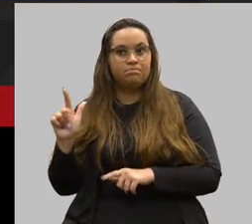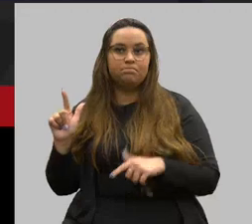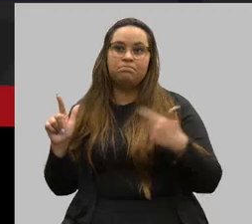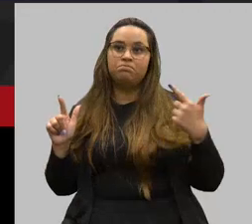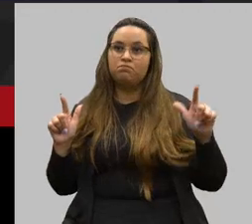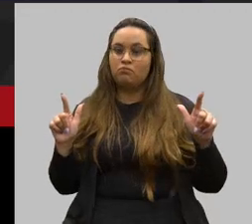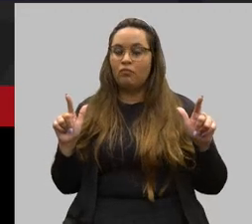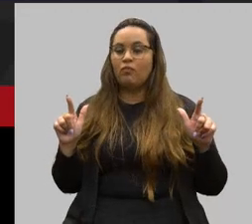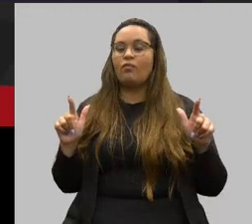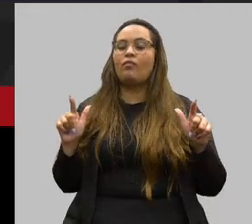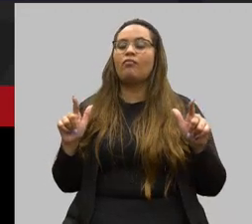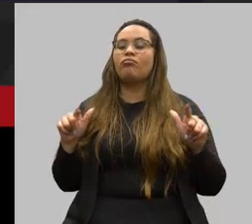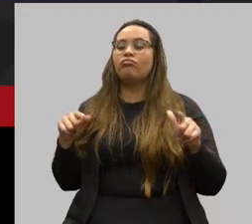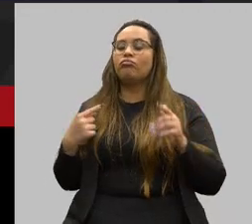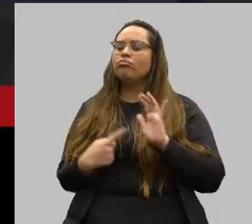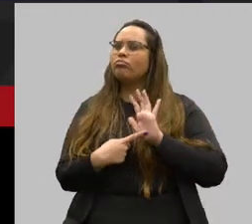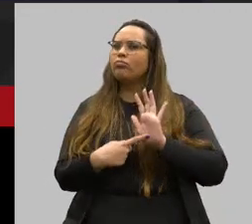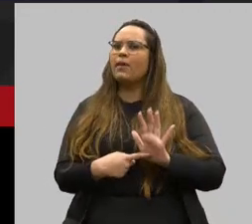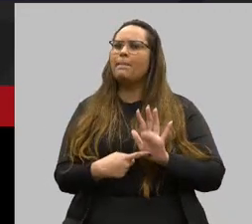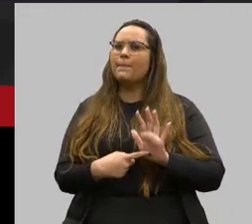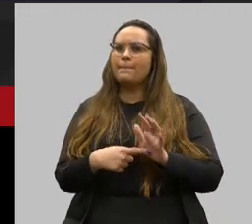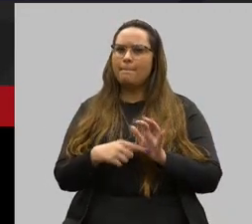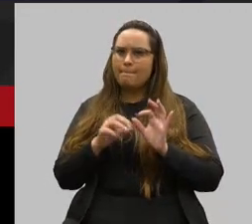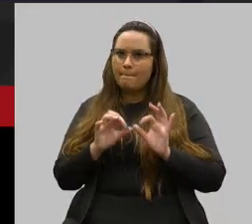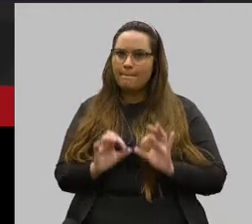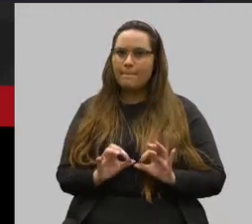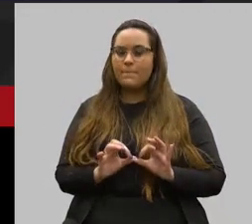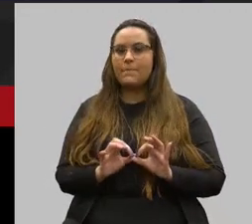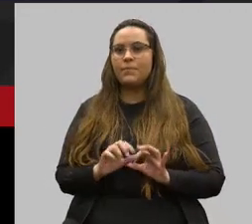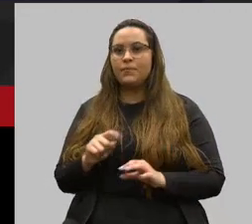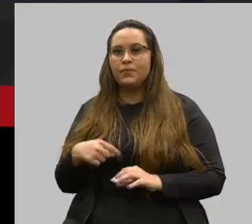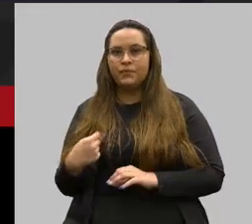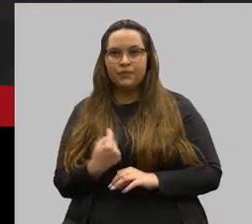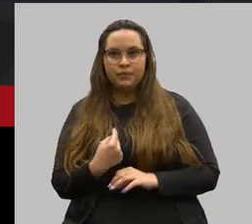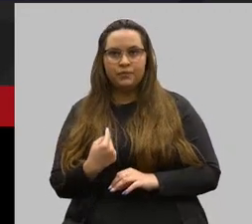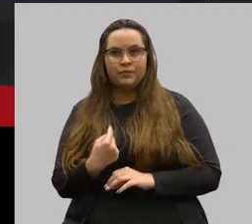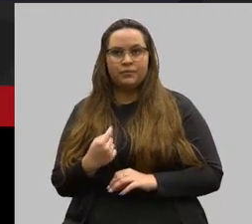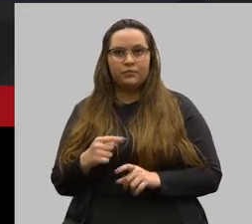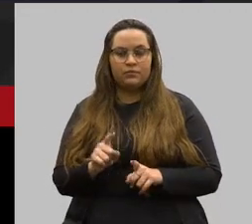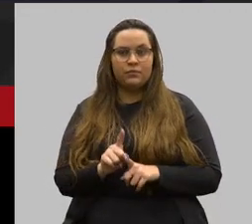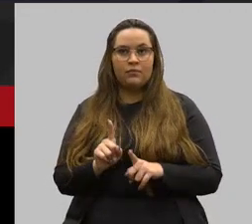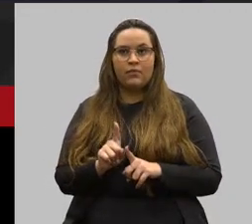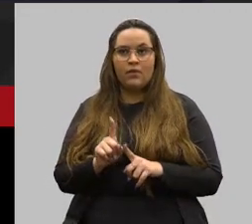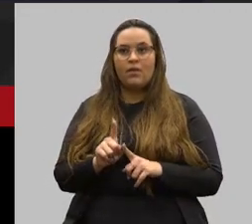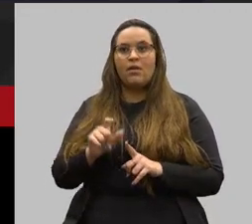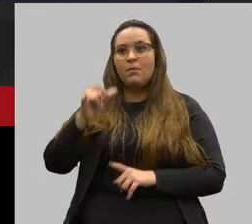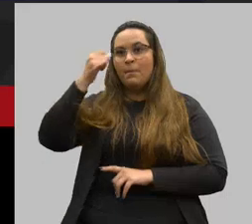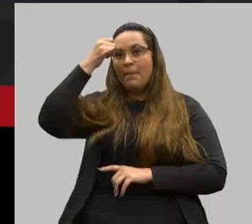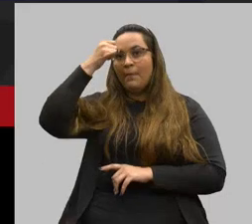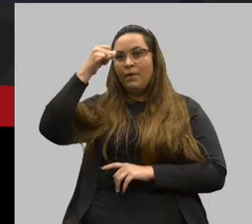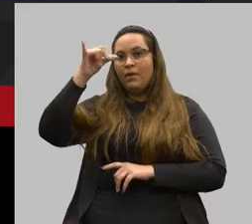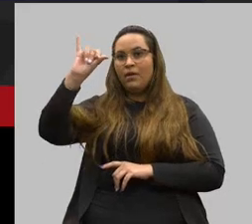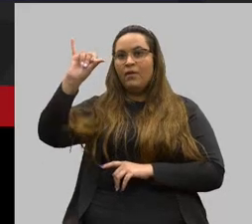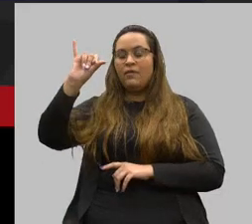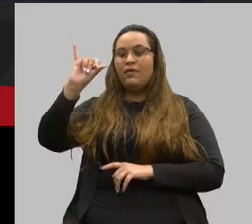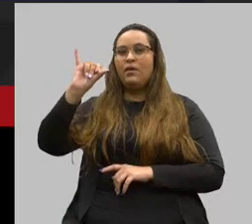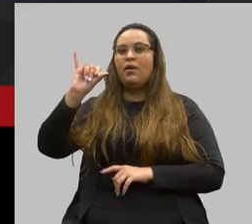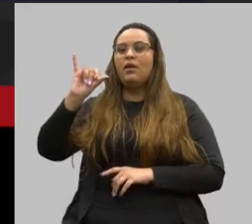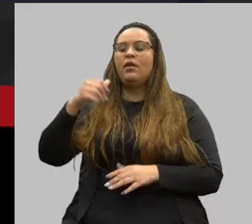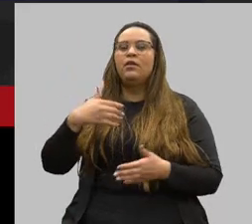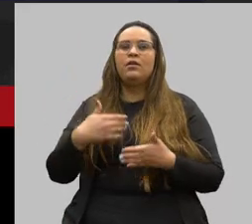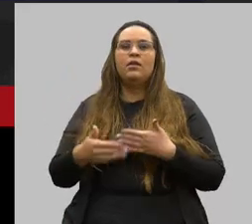se demonstrem adequadas para que a gente não só trate mas sobretudo previna né quaisquer episódios